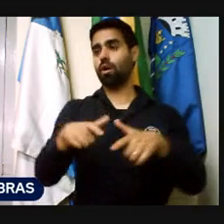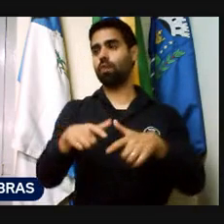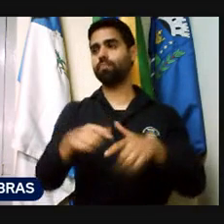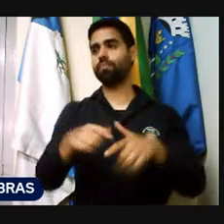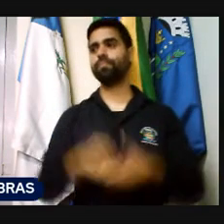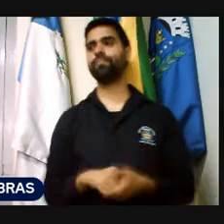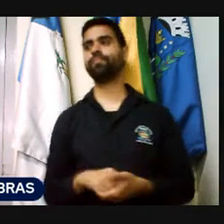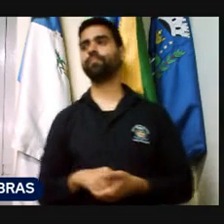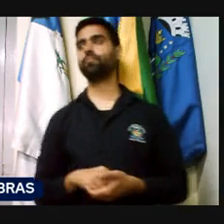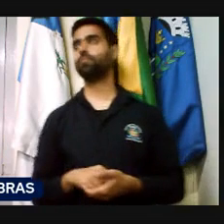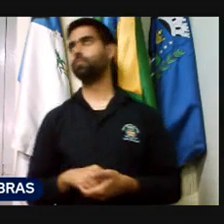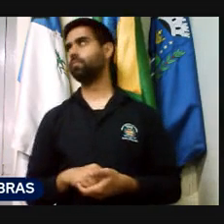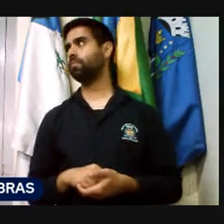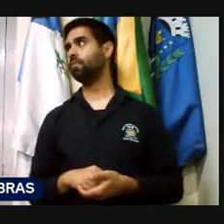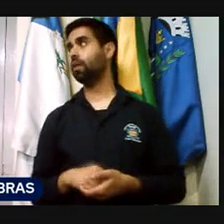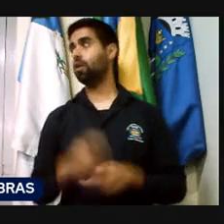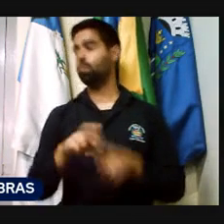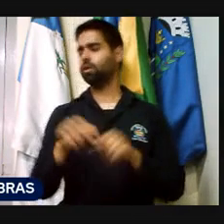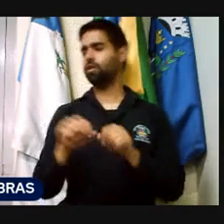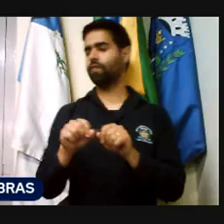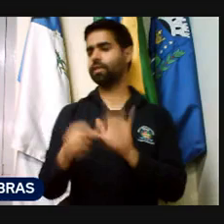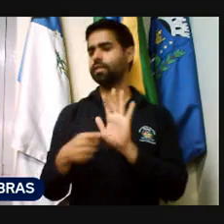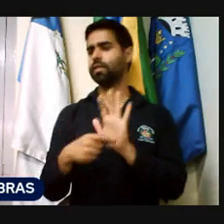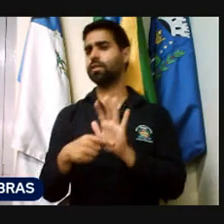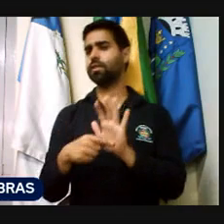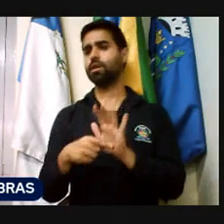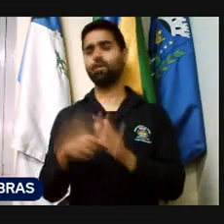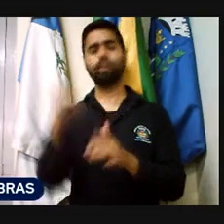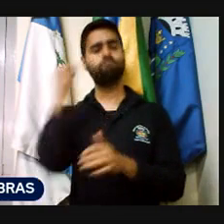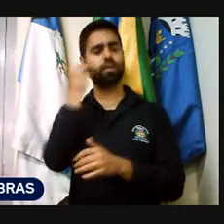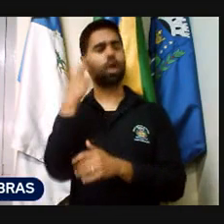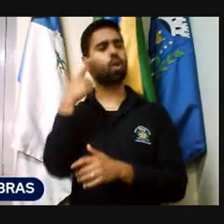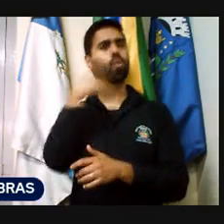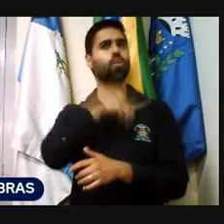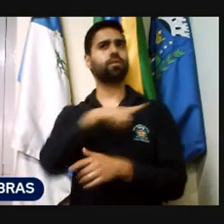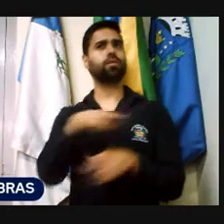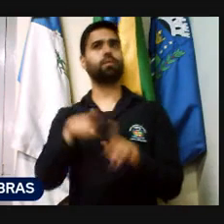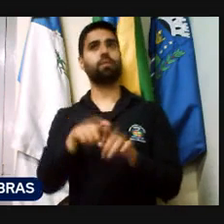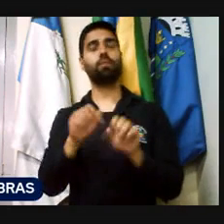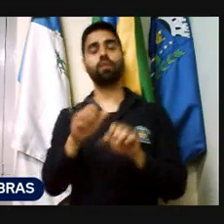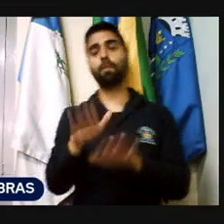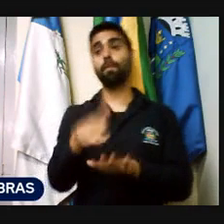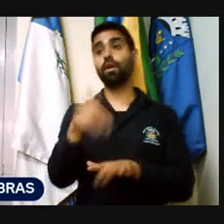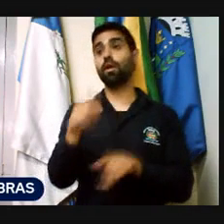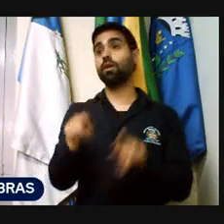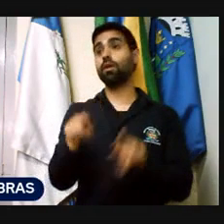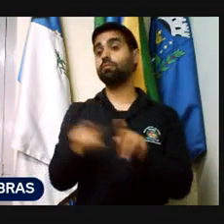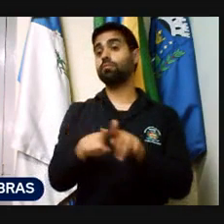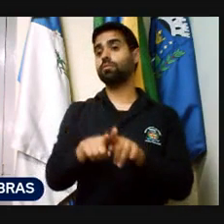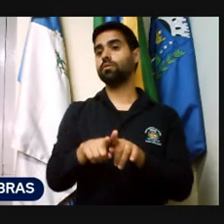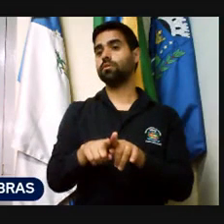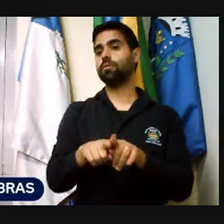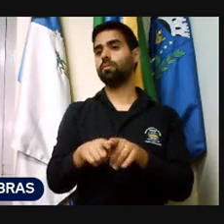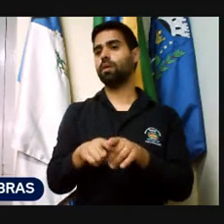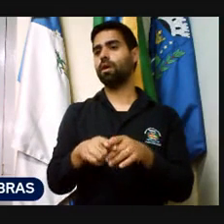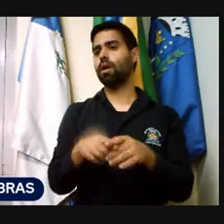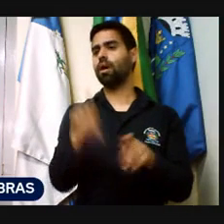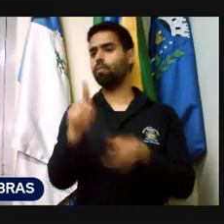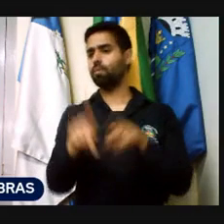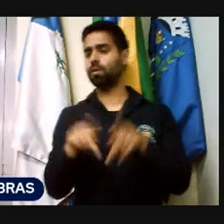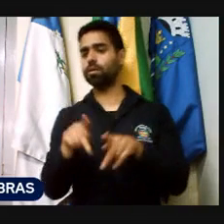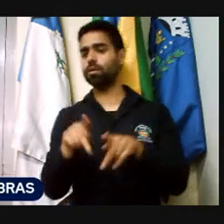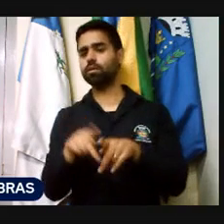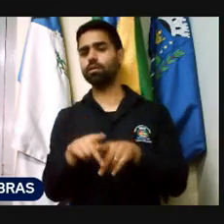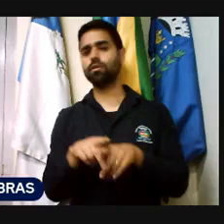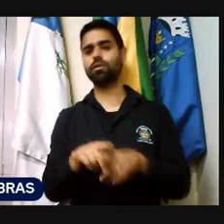serviço público. A gente faz essa indicação aí. Se Deus quiser, que a gente possa ser atendido aí, para que a gente possa beneficiar aquela comunidade lá com